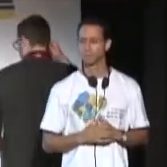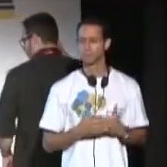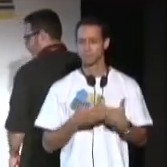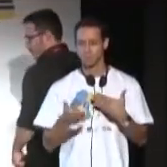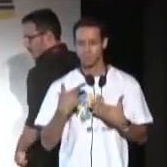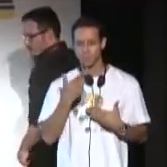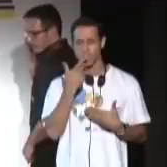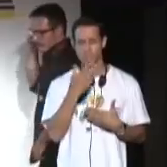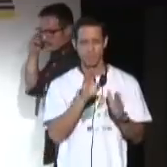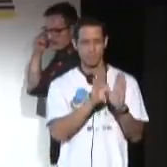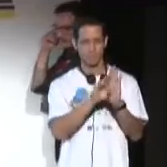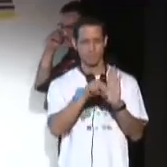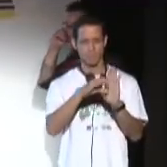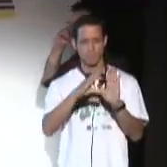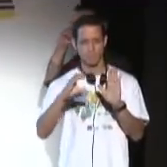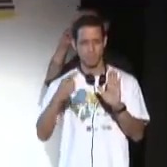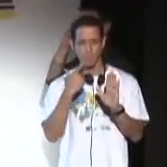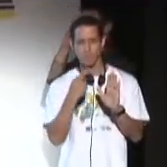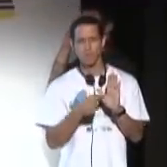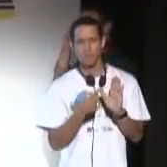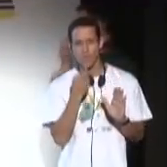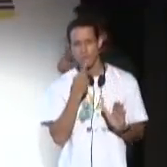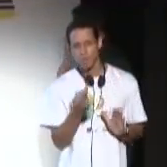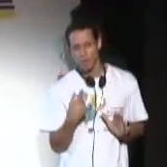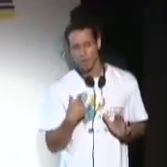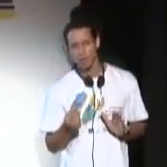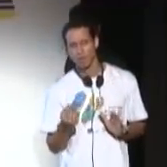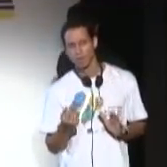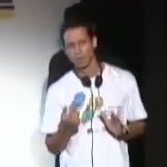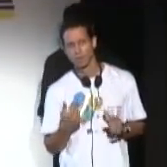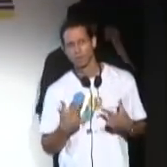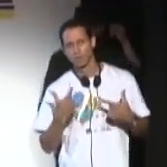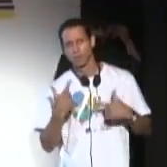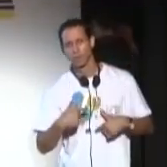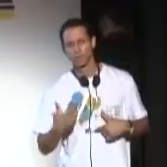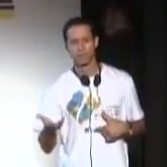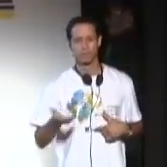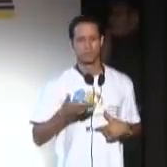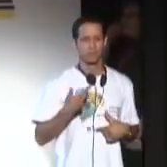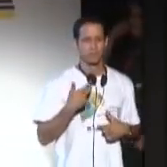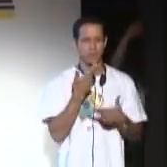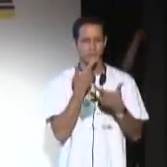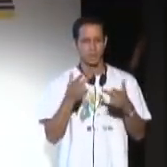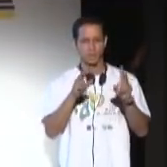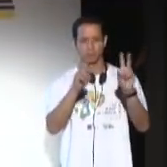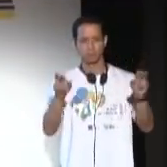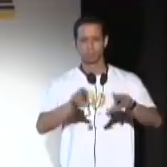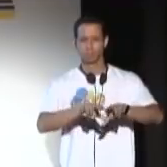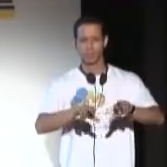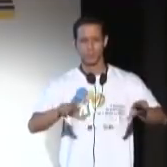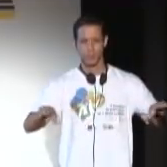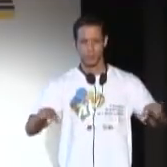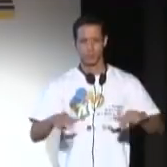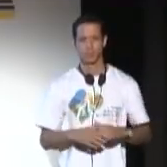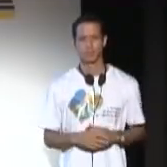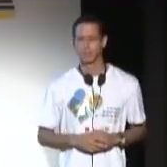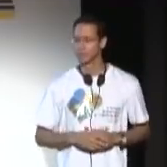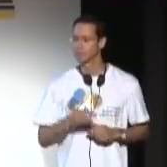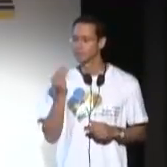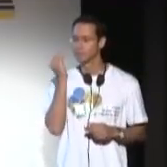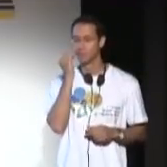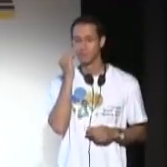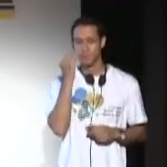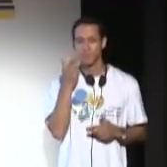falamos de BNCC, devemos falar, ou precisamos falar, ou é urgente falarmos sobre várias coisas. E eu vou tentar trazer essas